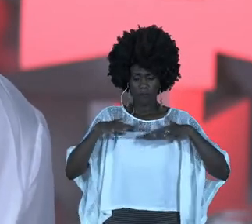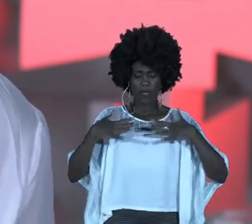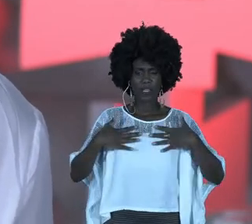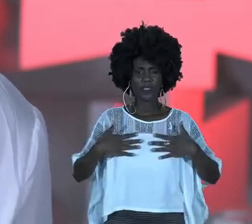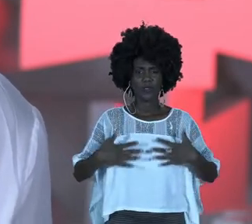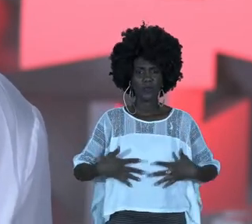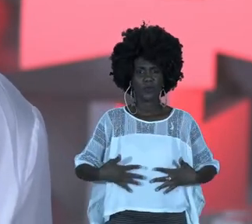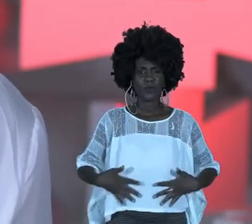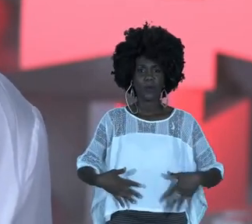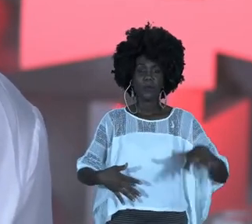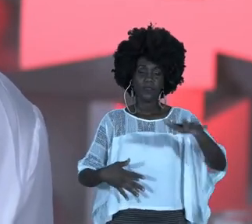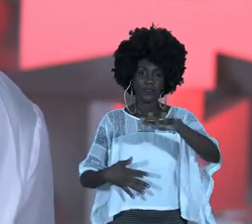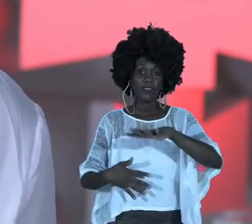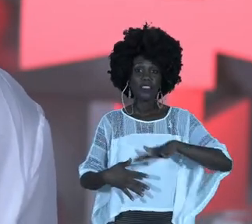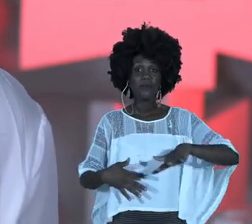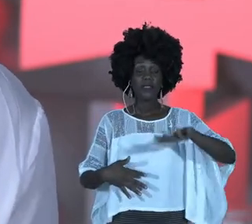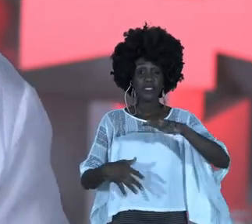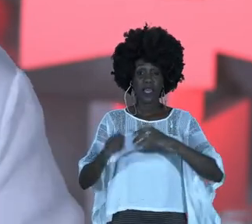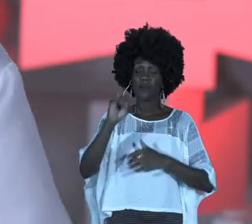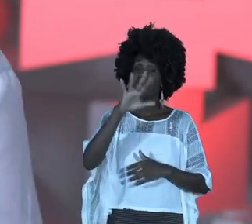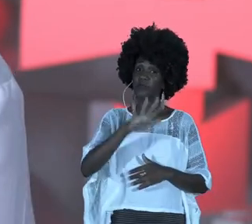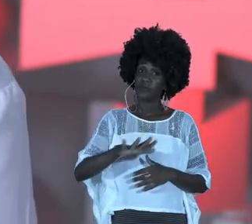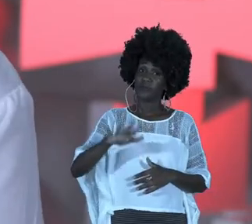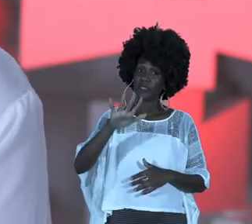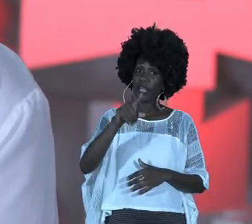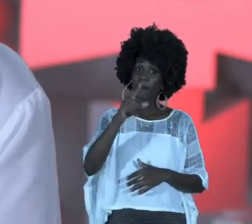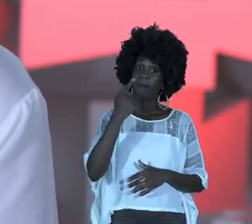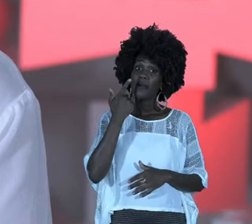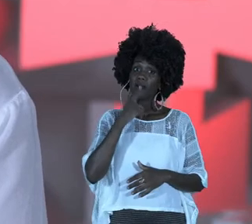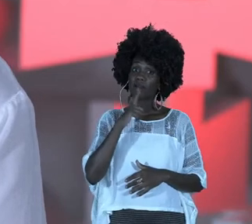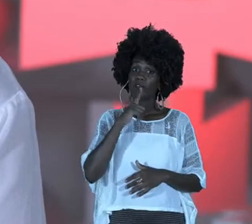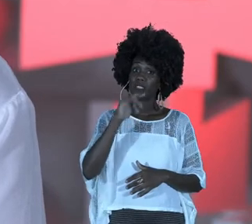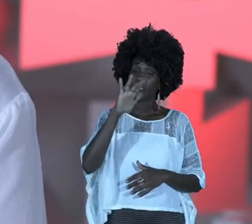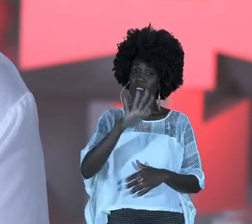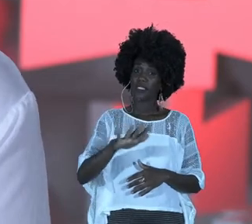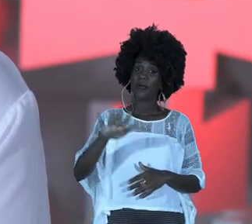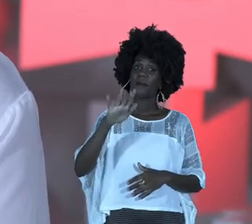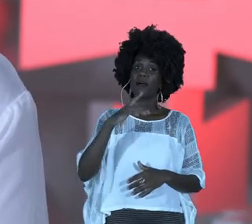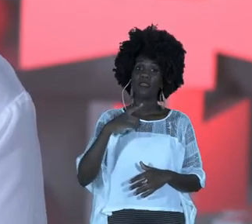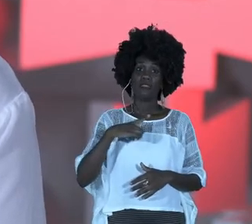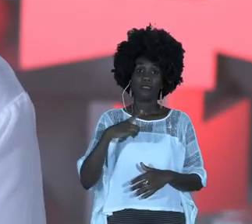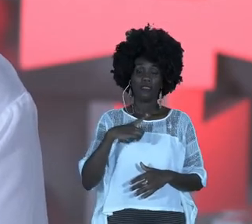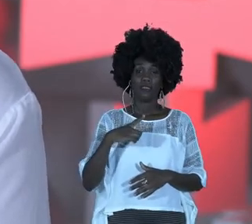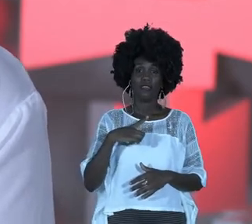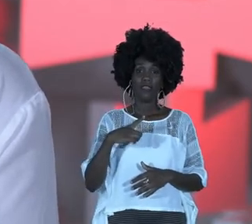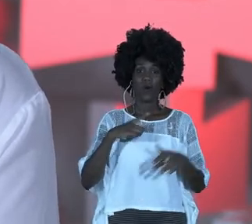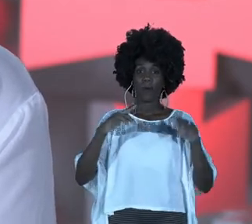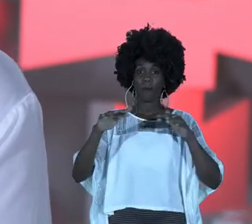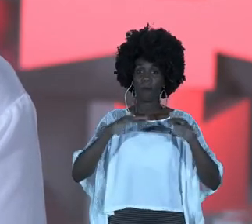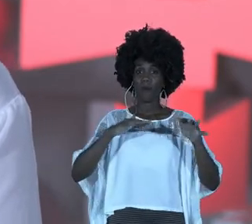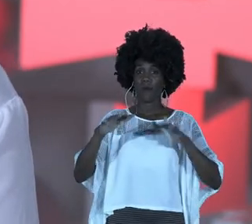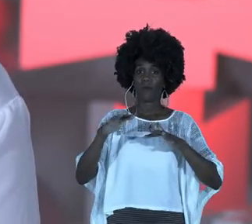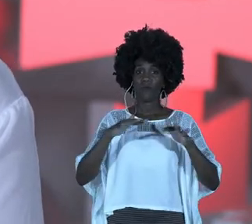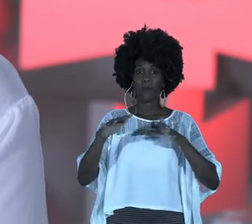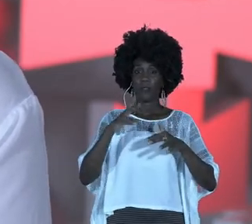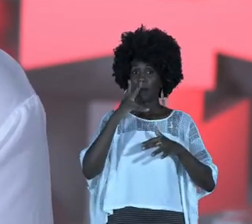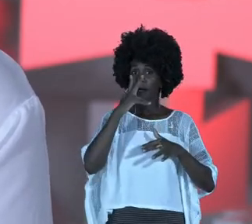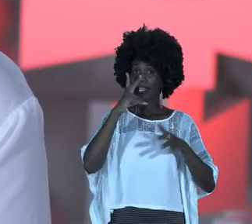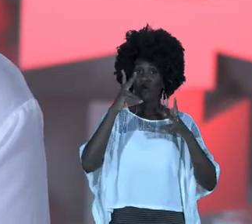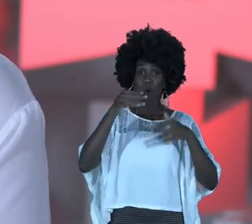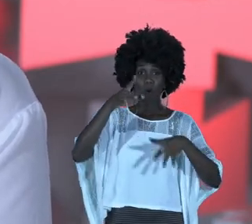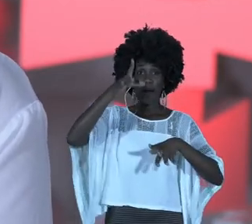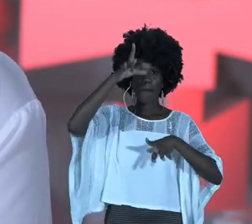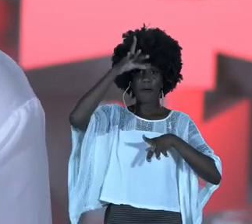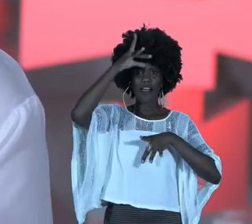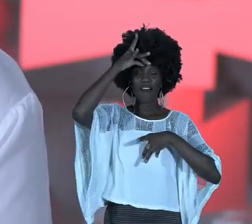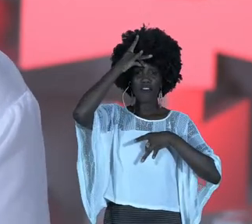na concepção dessa imagem. Então, para conceber essa imagem, existe um movimento quase que performático